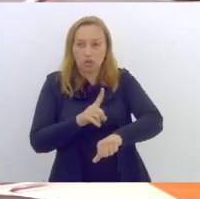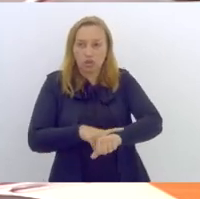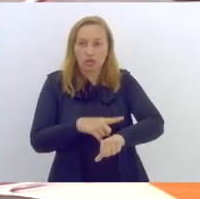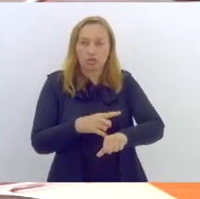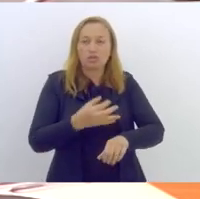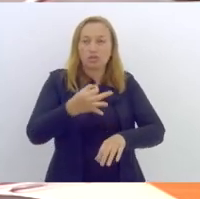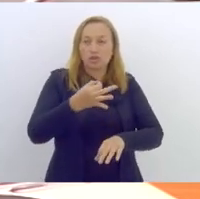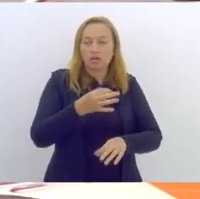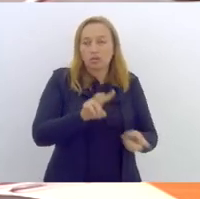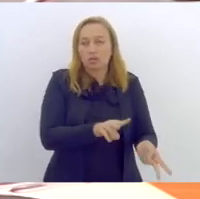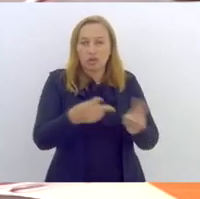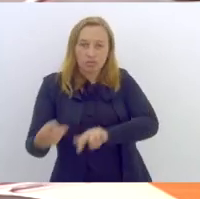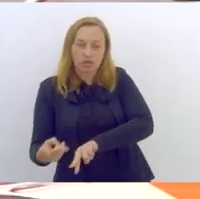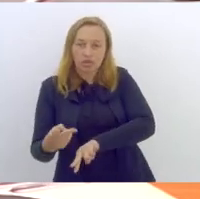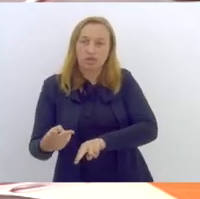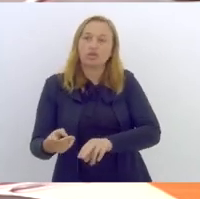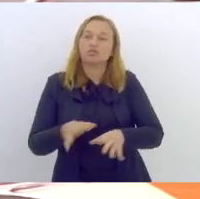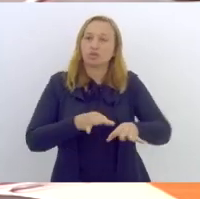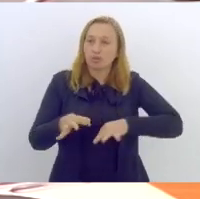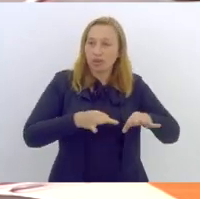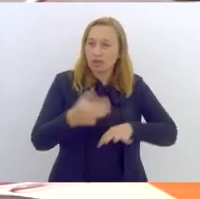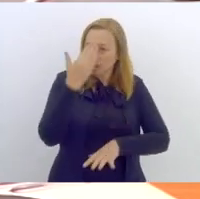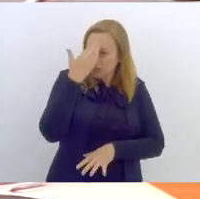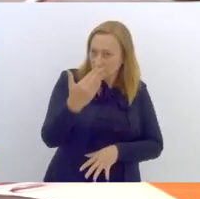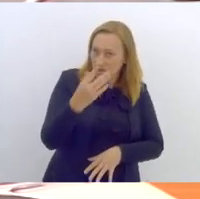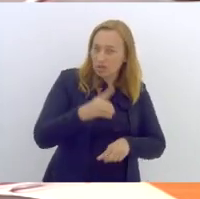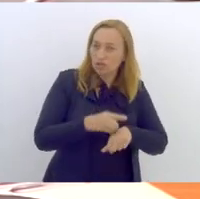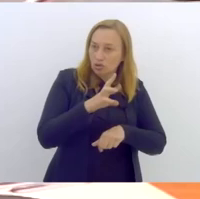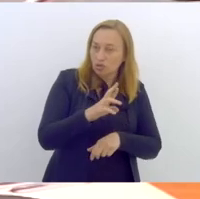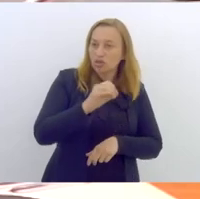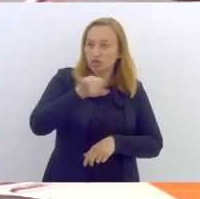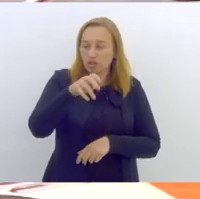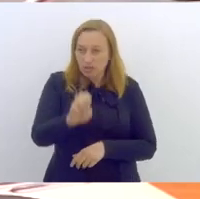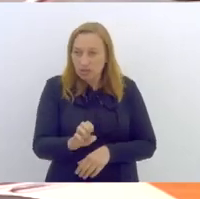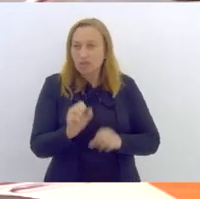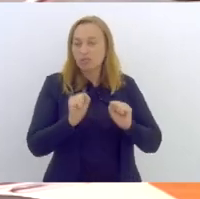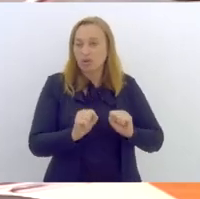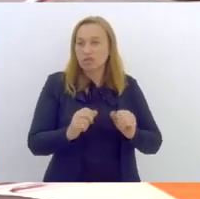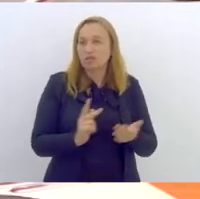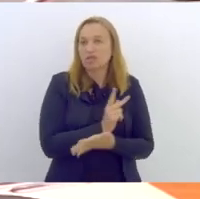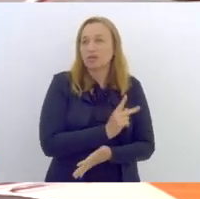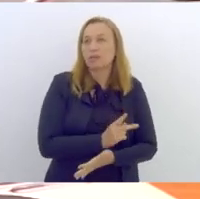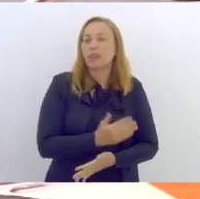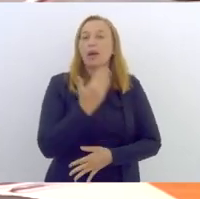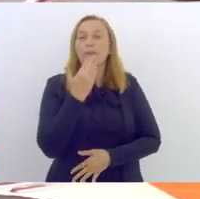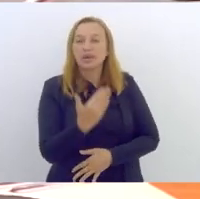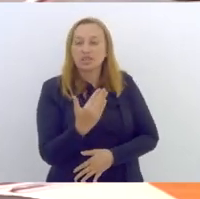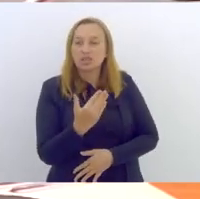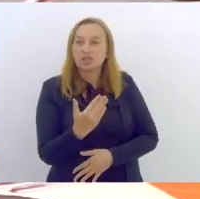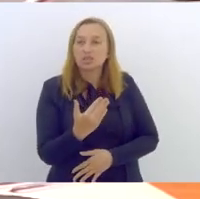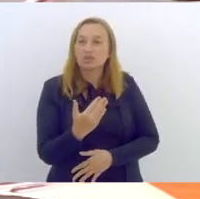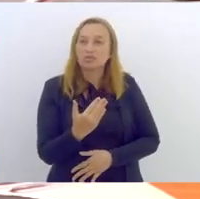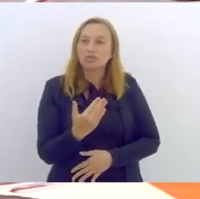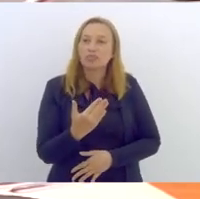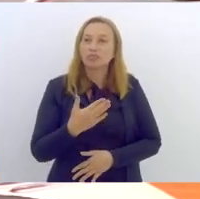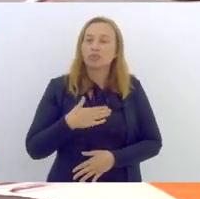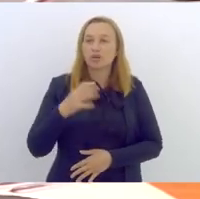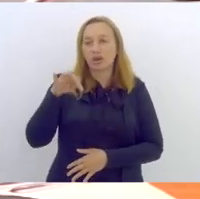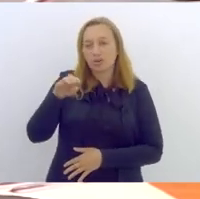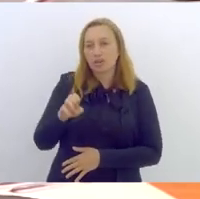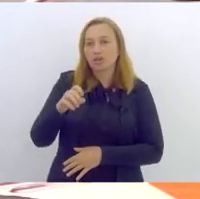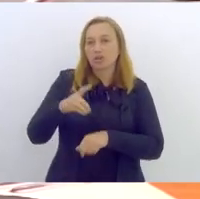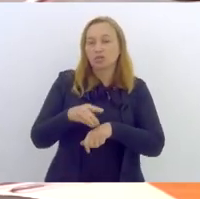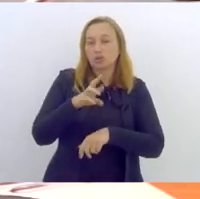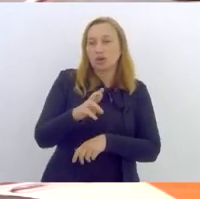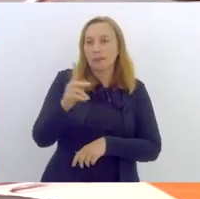sugestão do encaminhamento feito e mais uma vez o agradecimento ao Dr Jansen para que a gente possa realizar vou pedir para que o meu gabinete Doutora